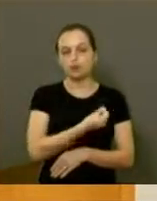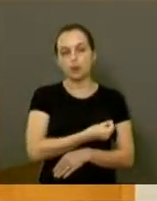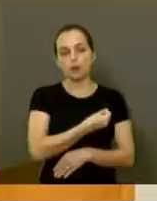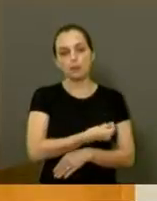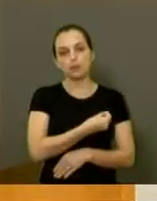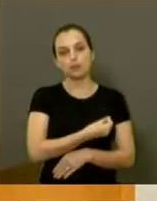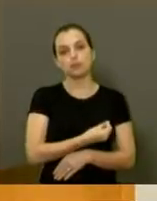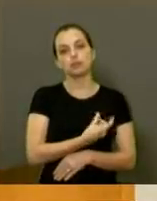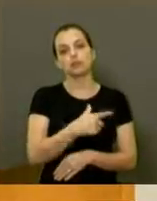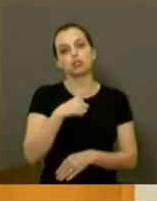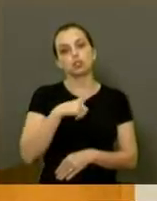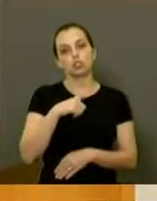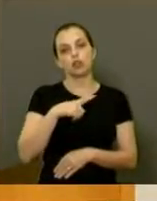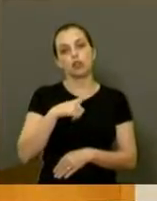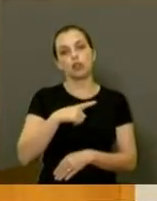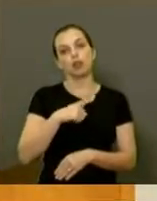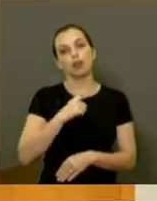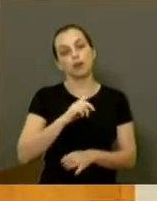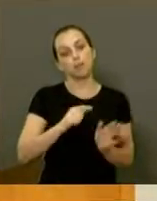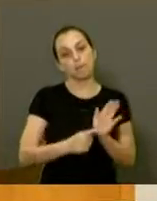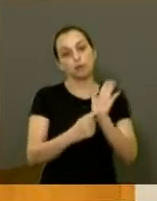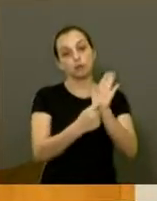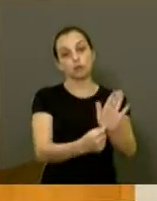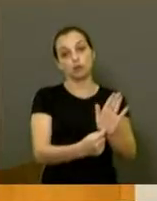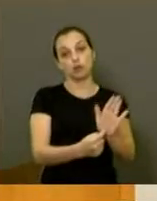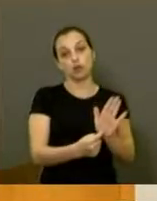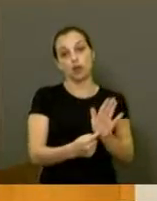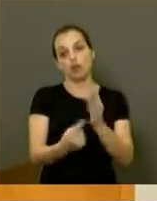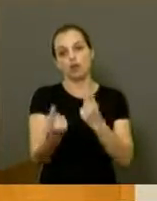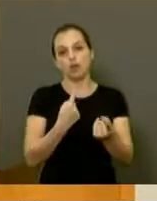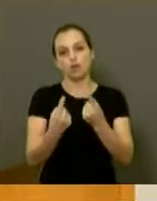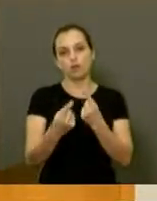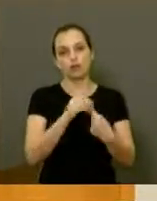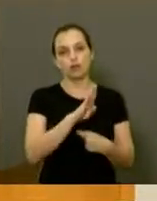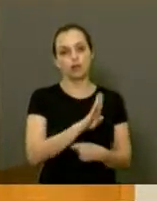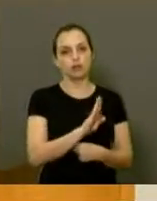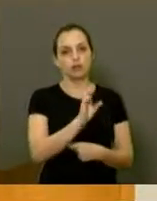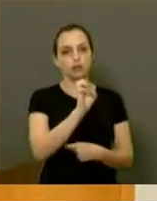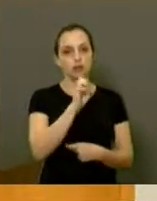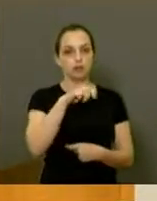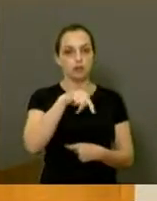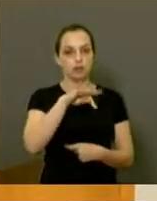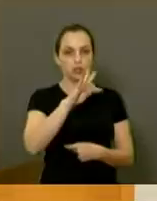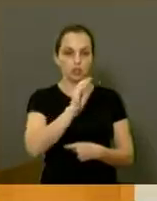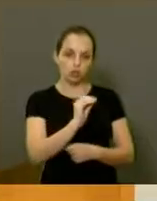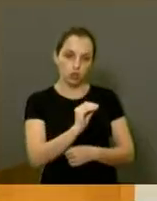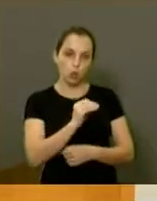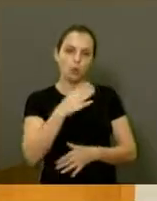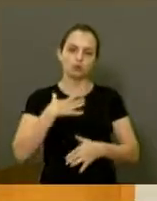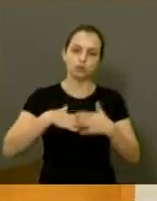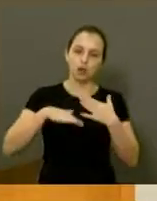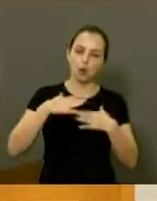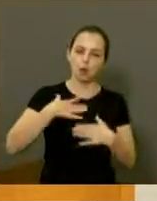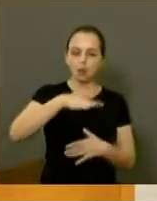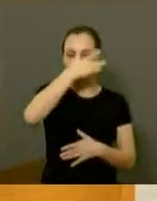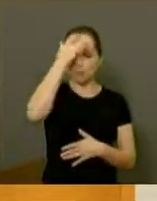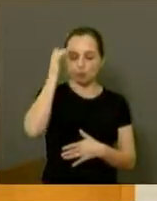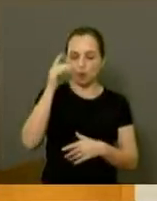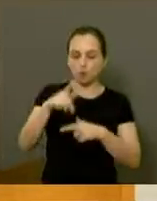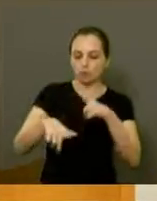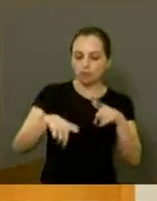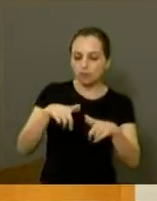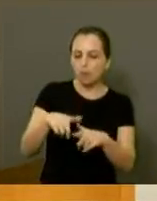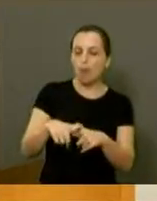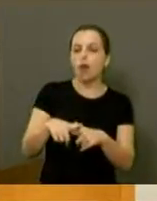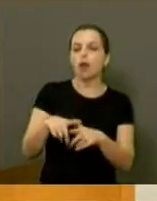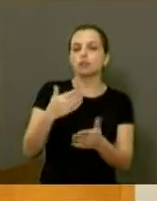aí, que têm dado resultado. Hoje você vê a Bento de Abreu, ela está muito mais tranquila. O pessoal da Uniara e do Logate, eu fui